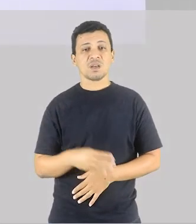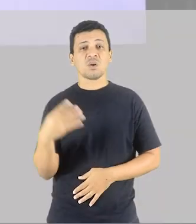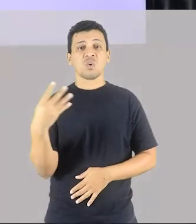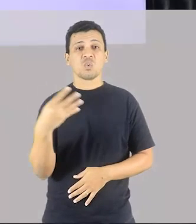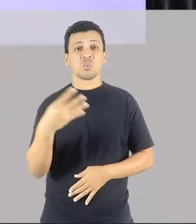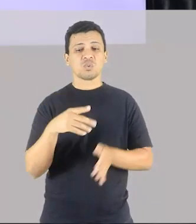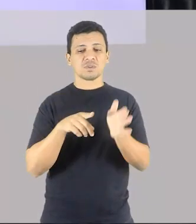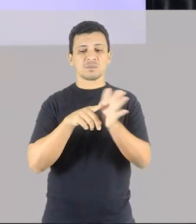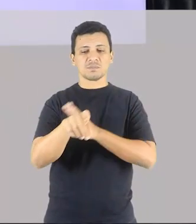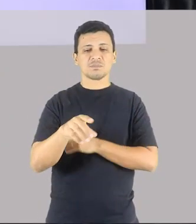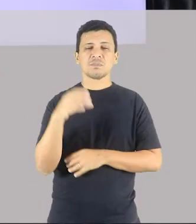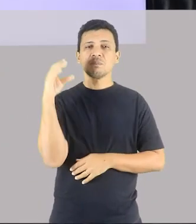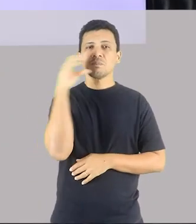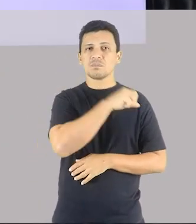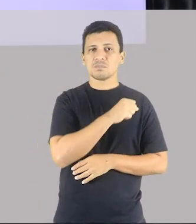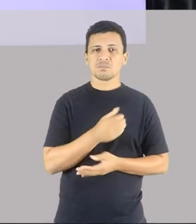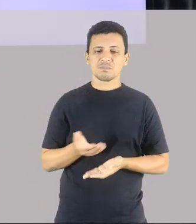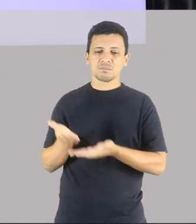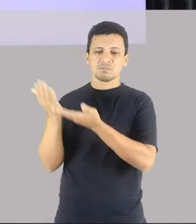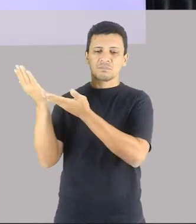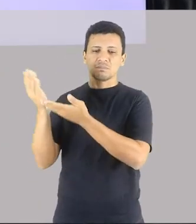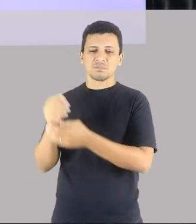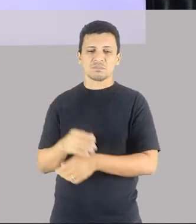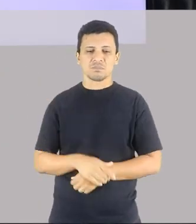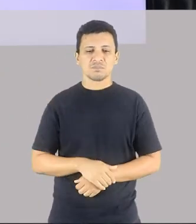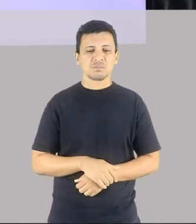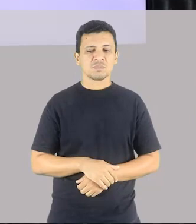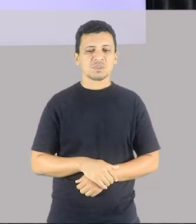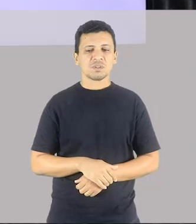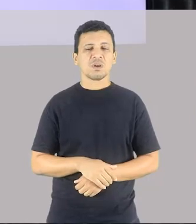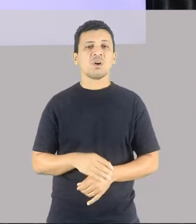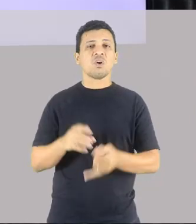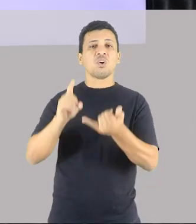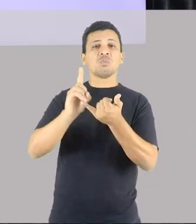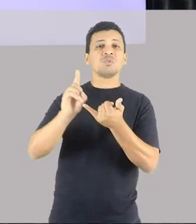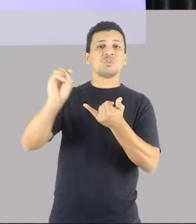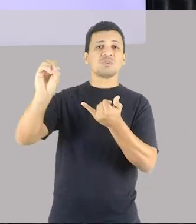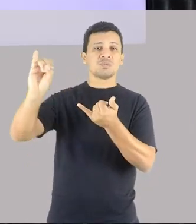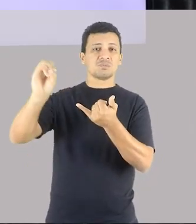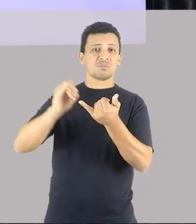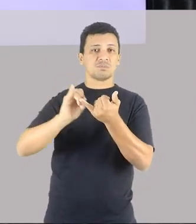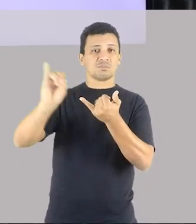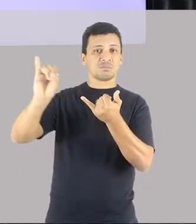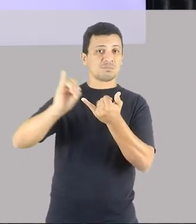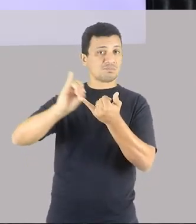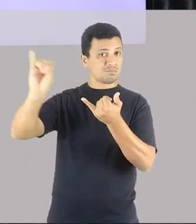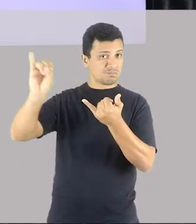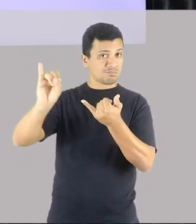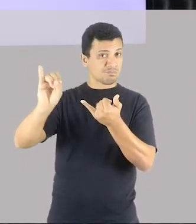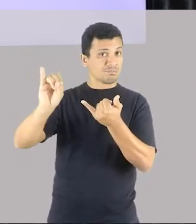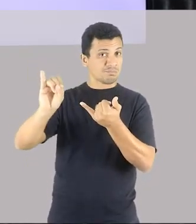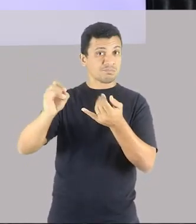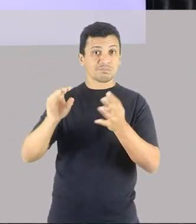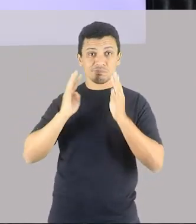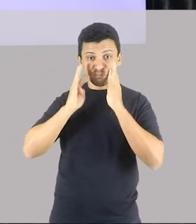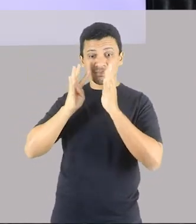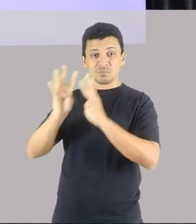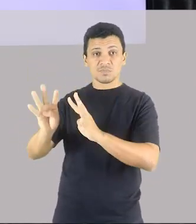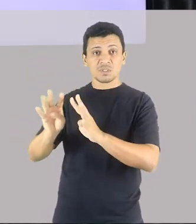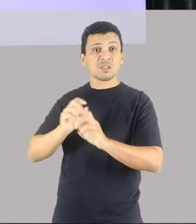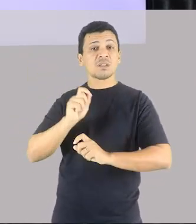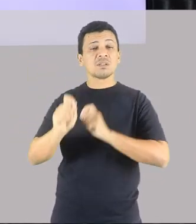questão, olha só, bem rapidinho aqui, vamos falar sobre as objetivas indiretas. Atenção, a objetiva indireta, ela